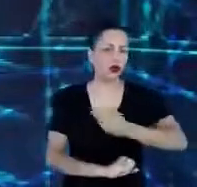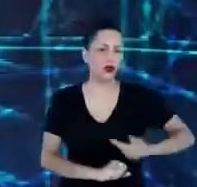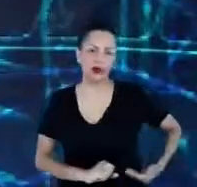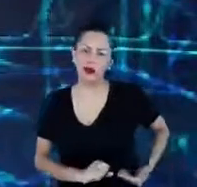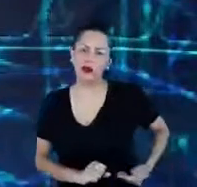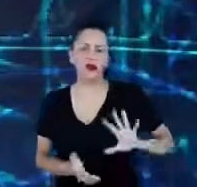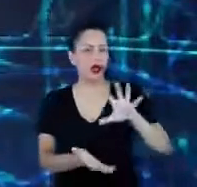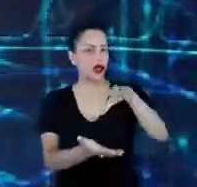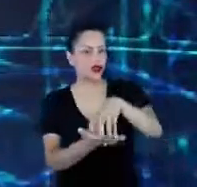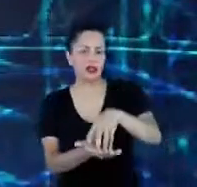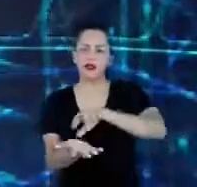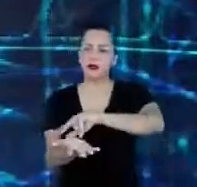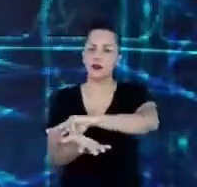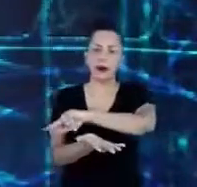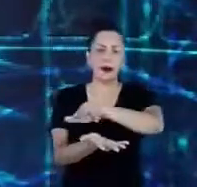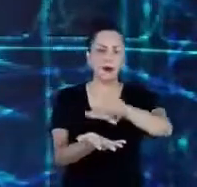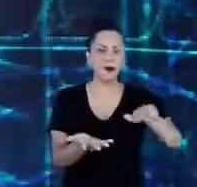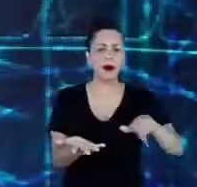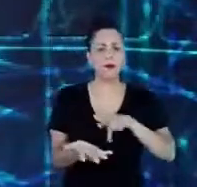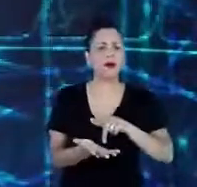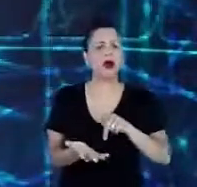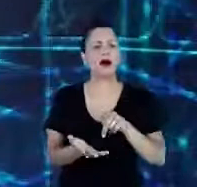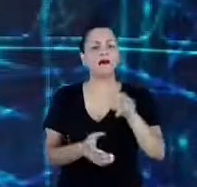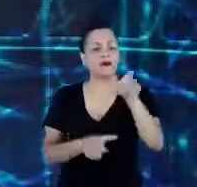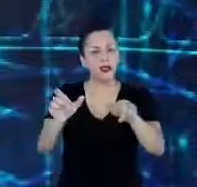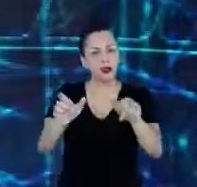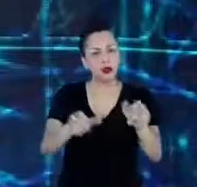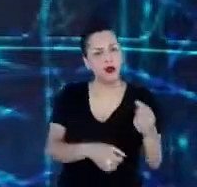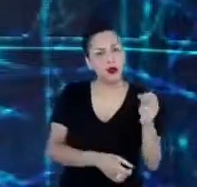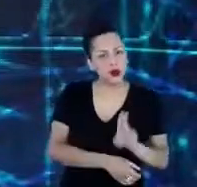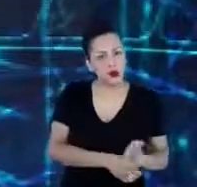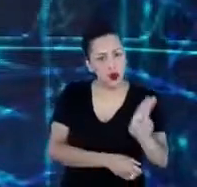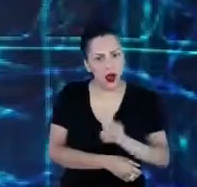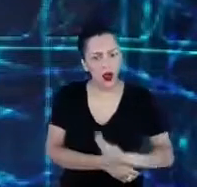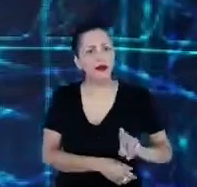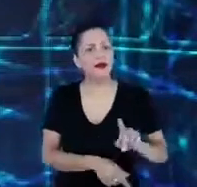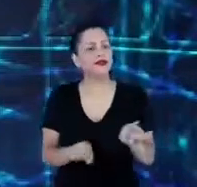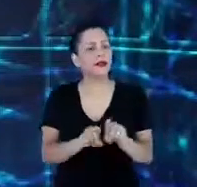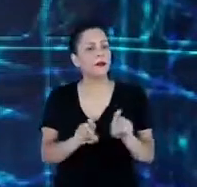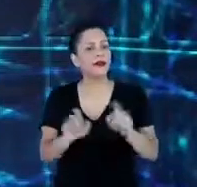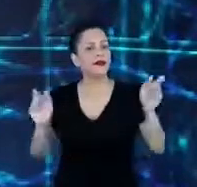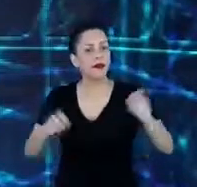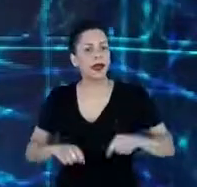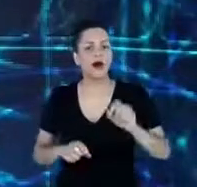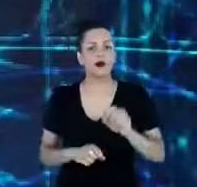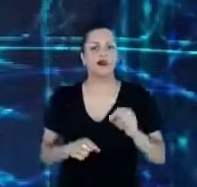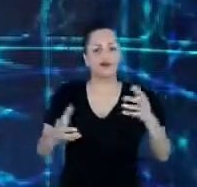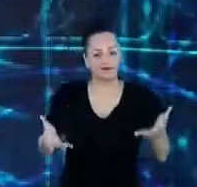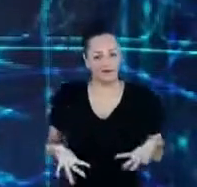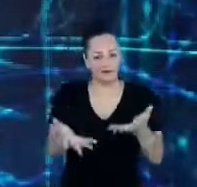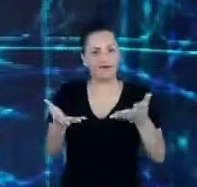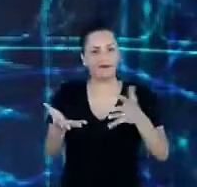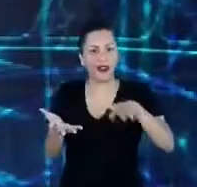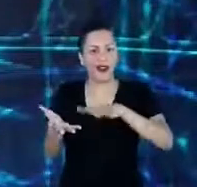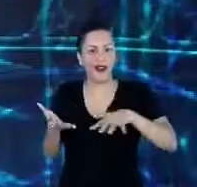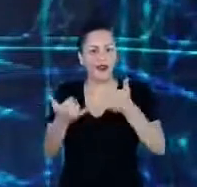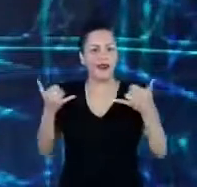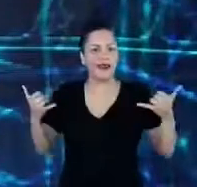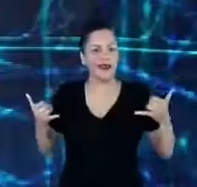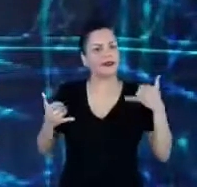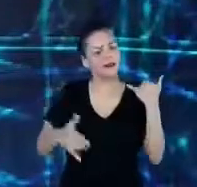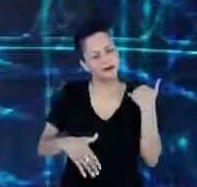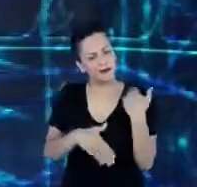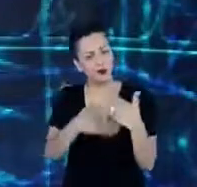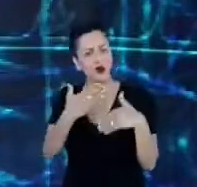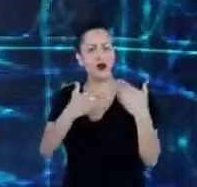agências os nossos clientes para que a gente de fato possa construir um setor elétrica da vez mais moderno cada